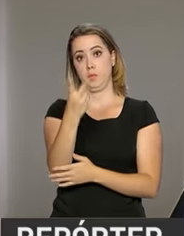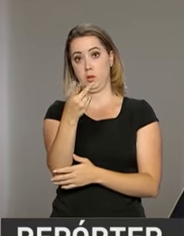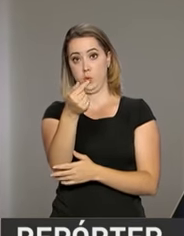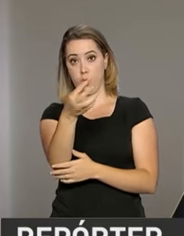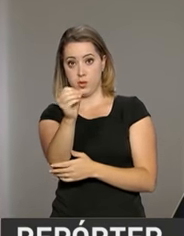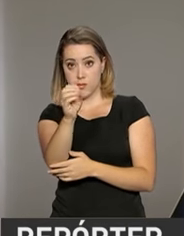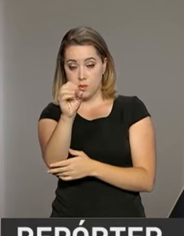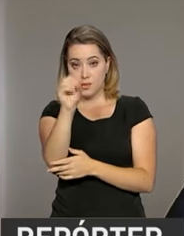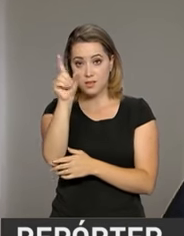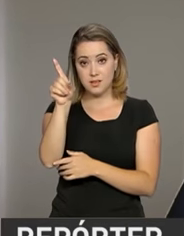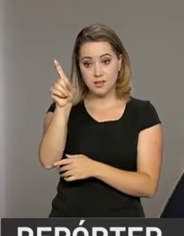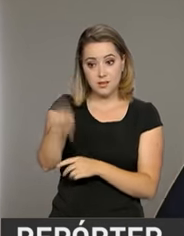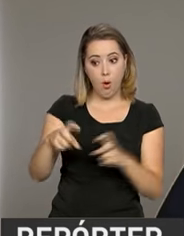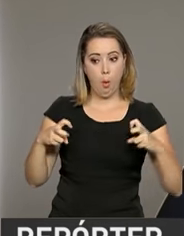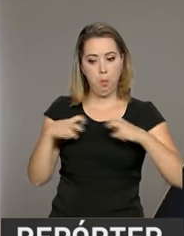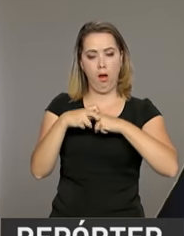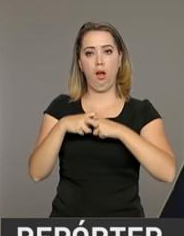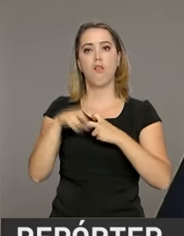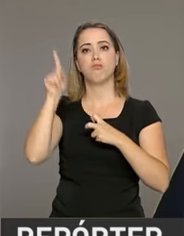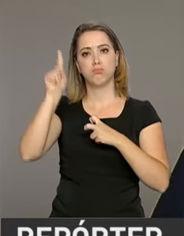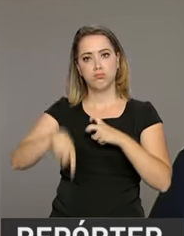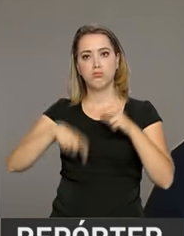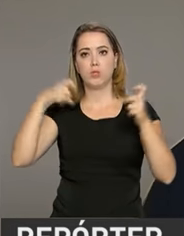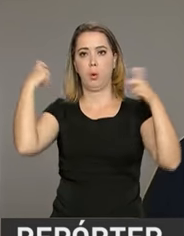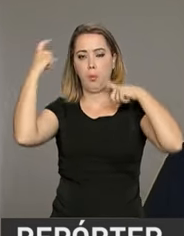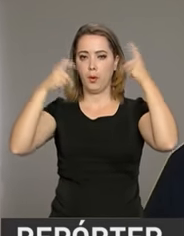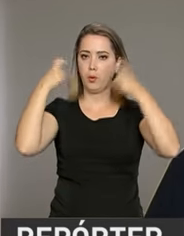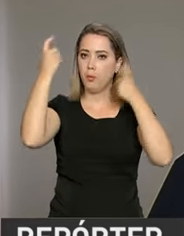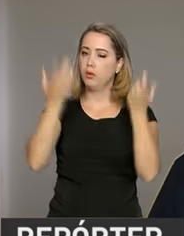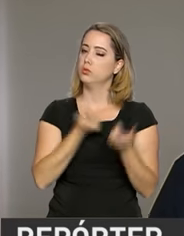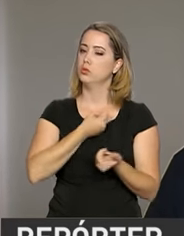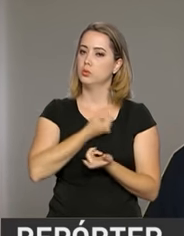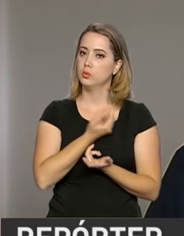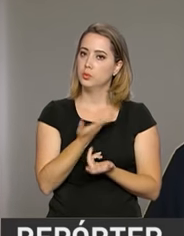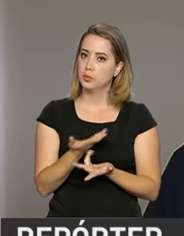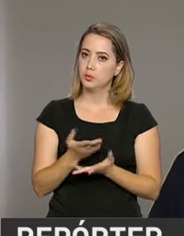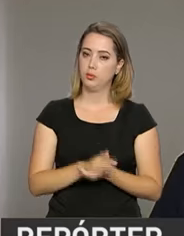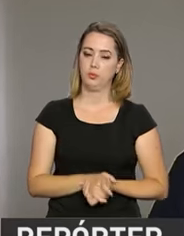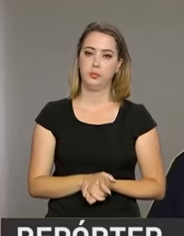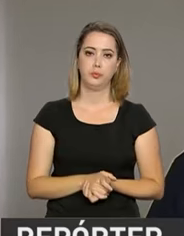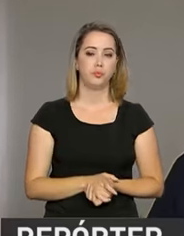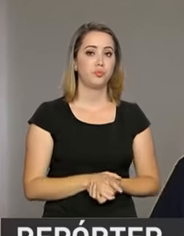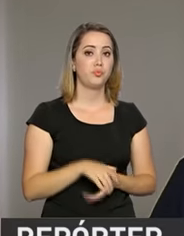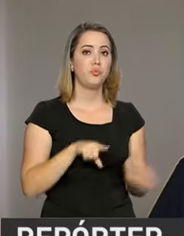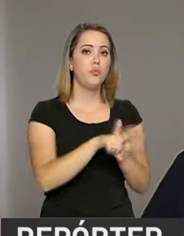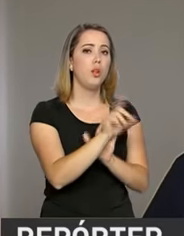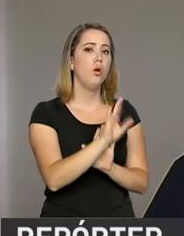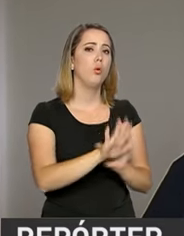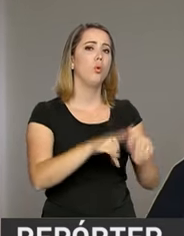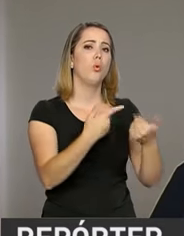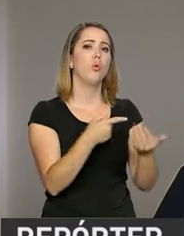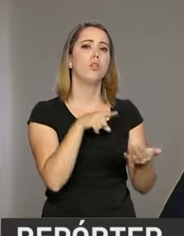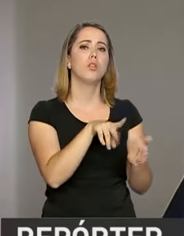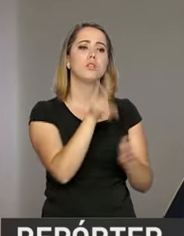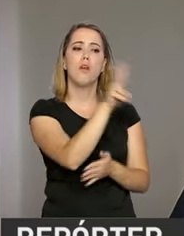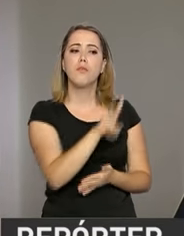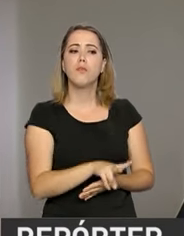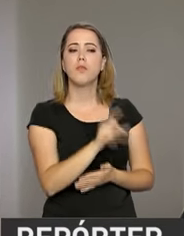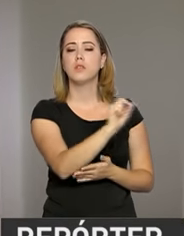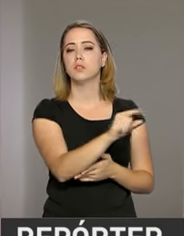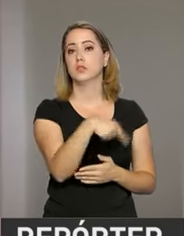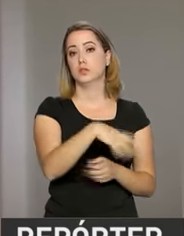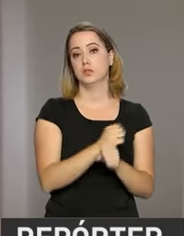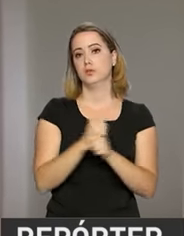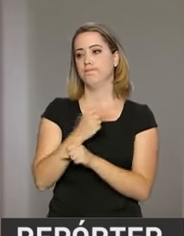225 mortos é uma quantidade ainda preocupante Quais são os alvos da fiscalização deste ano são aquelas condutas mais lesivas no